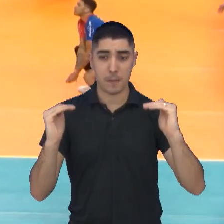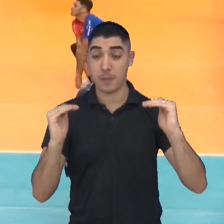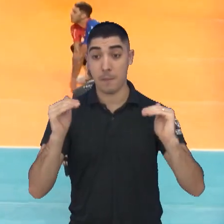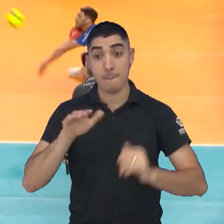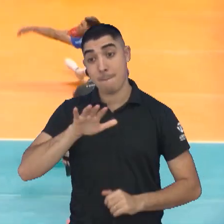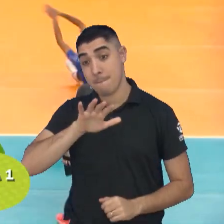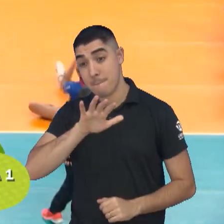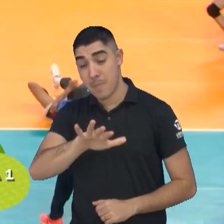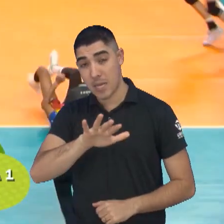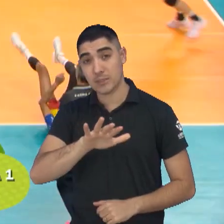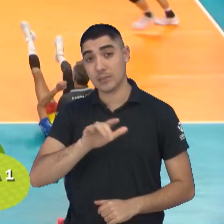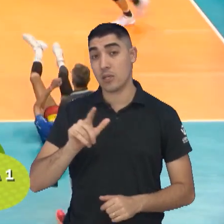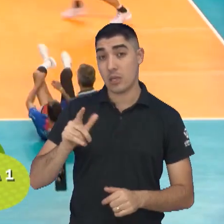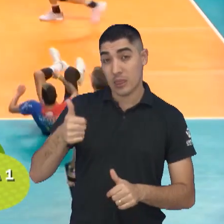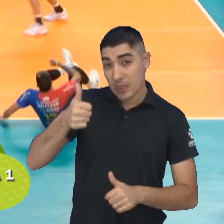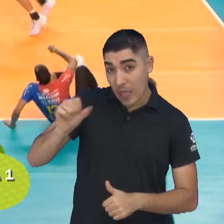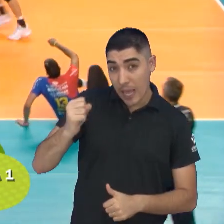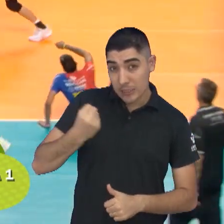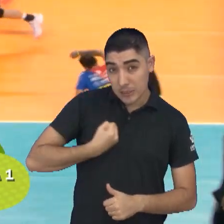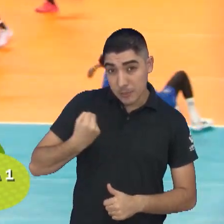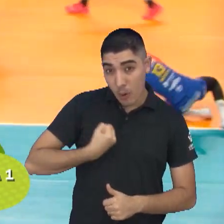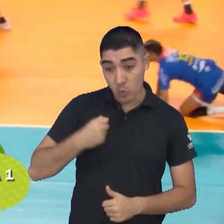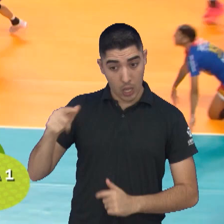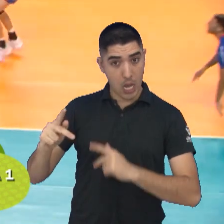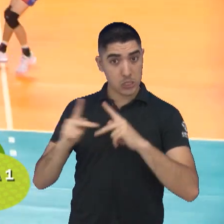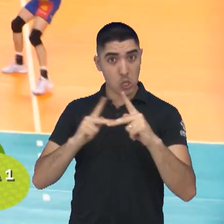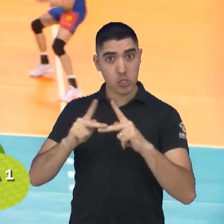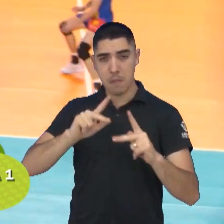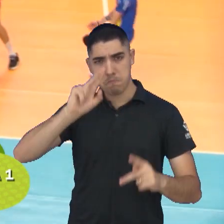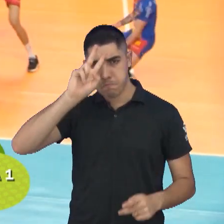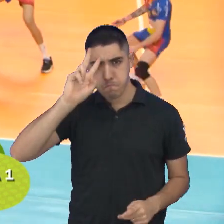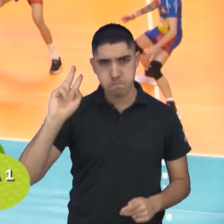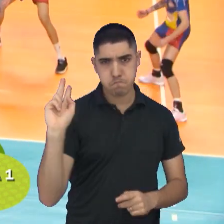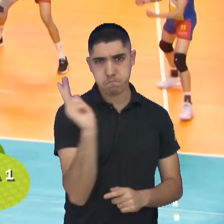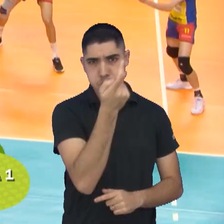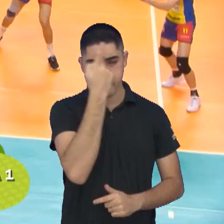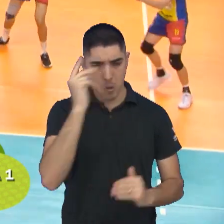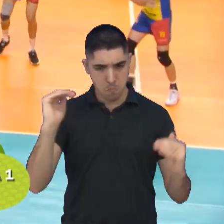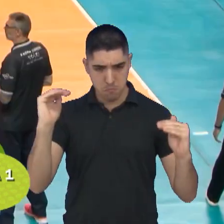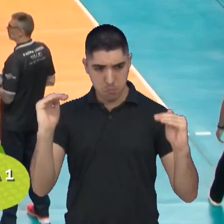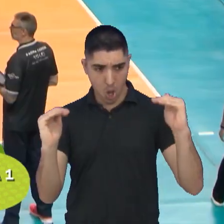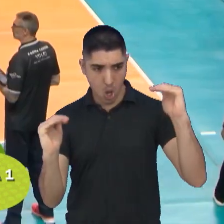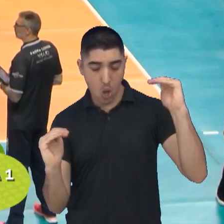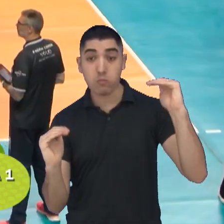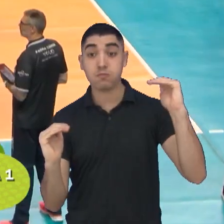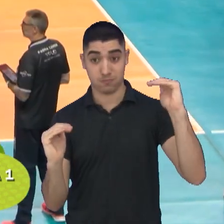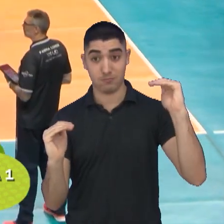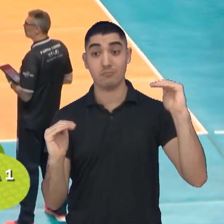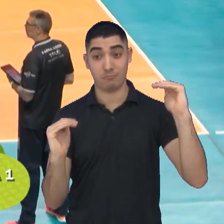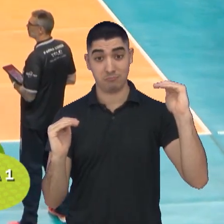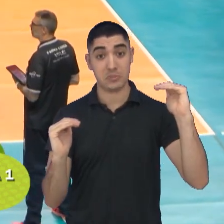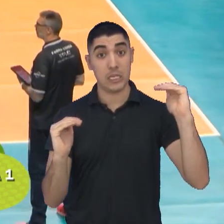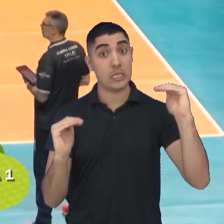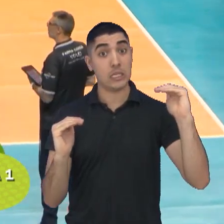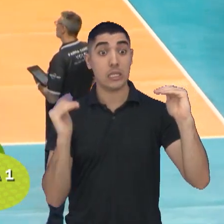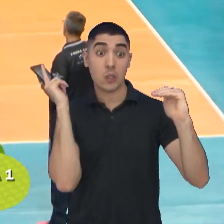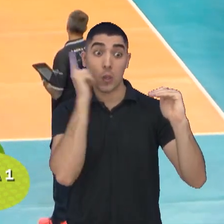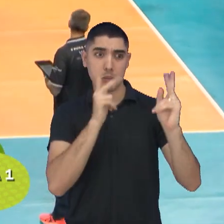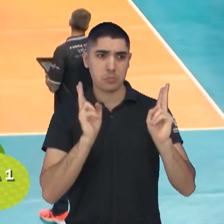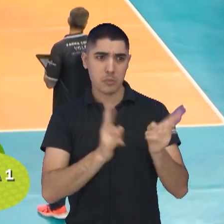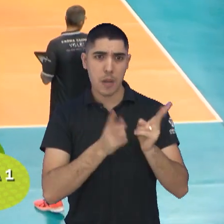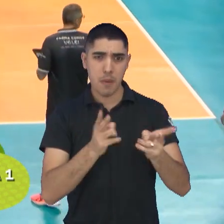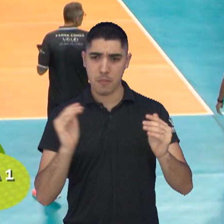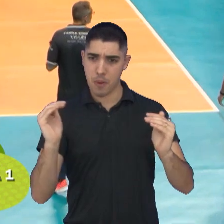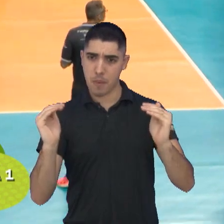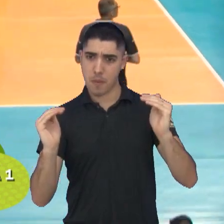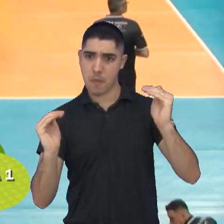a partir do décimo ponto, os joseenses chegaram a abrir uma pequena vantagem no placar. Vantagem que aumentou e seguiu até